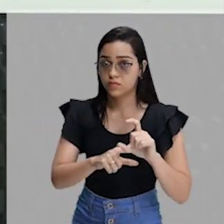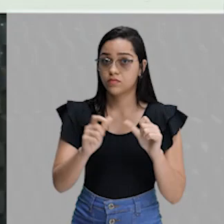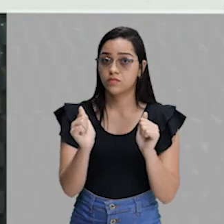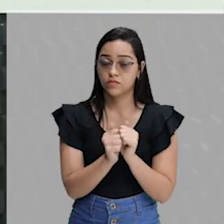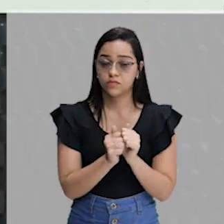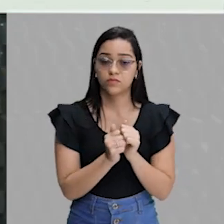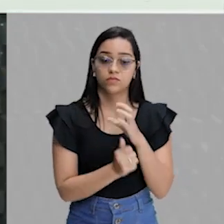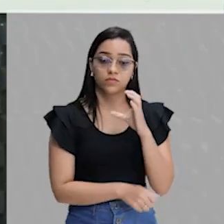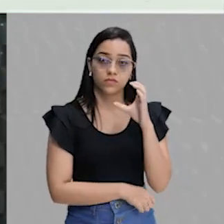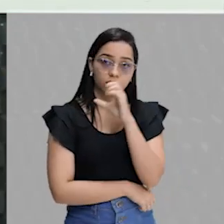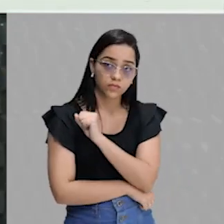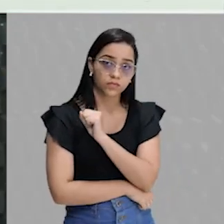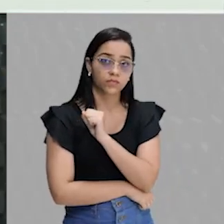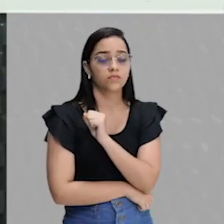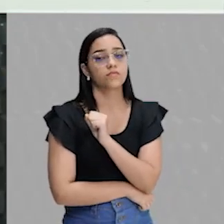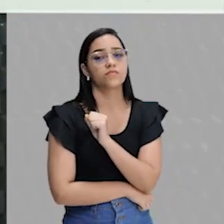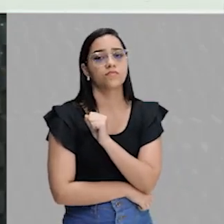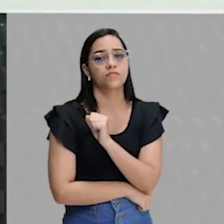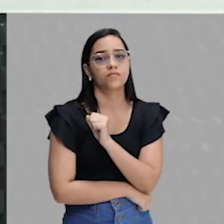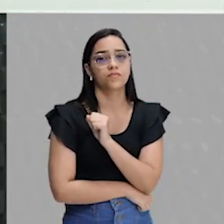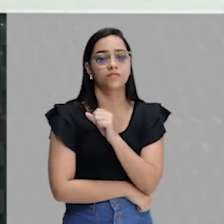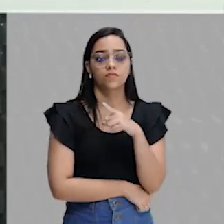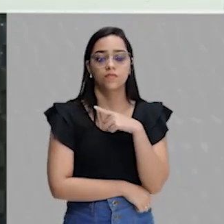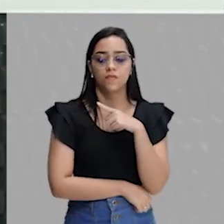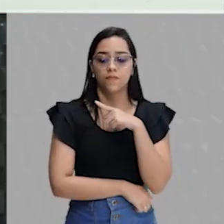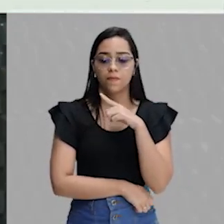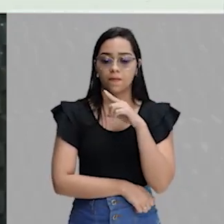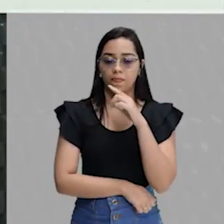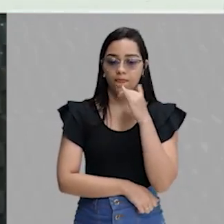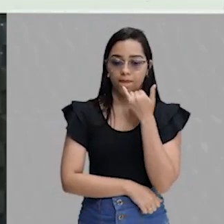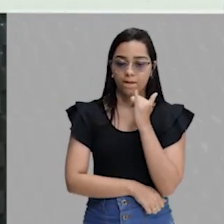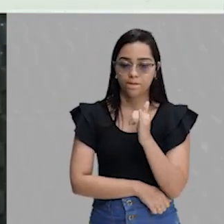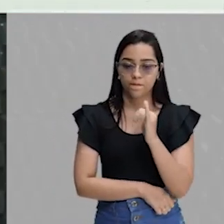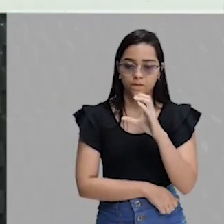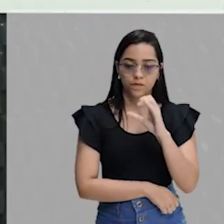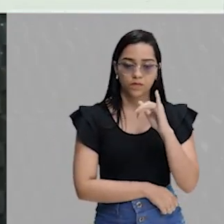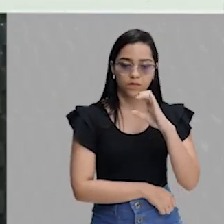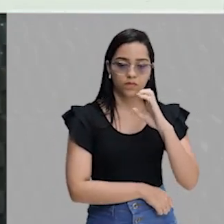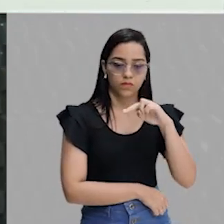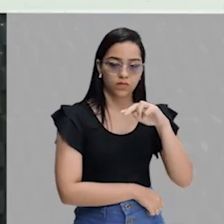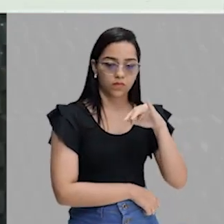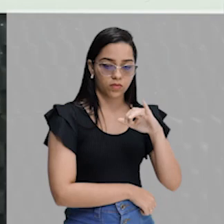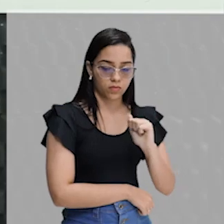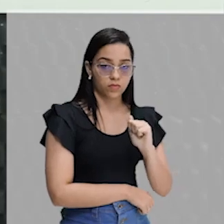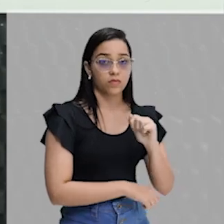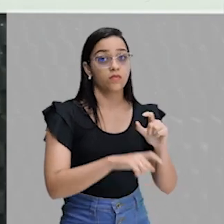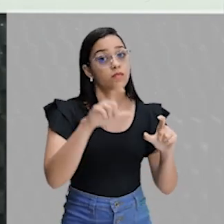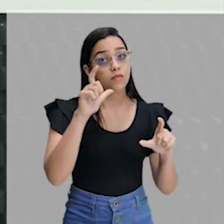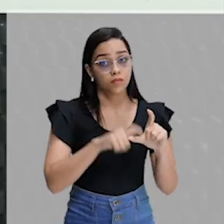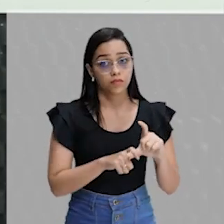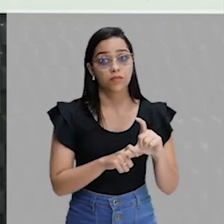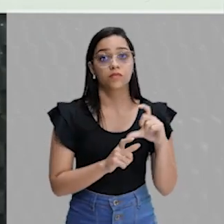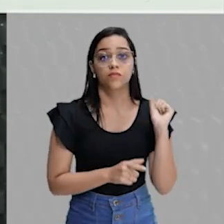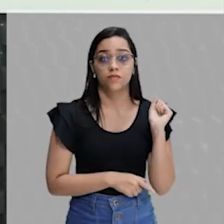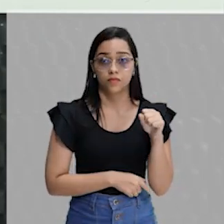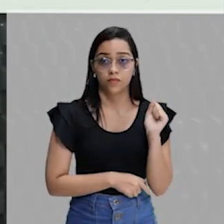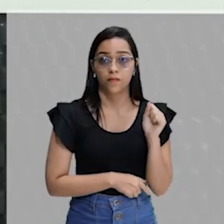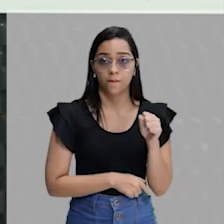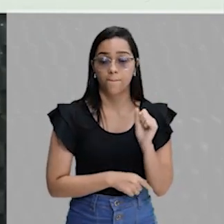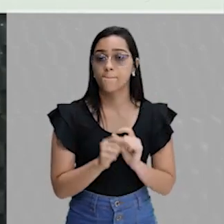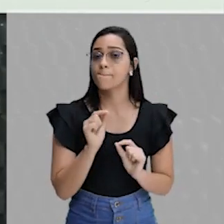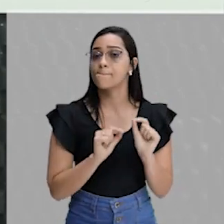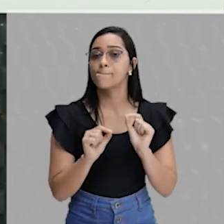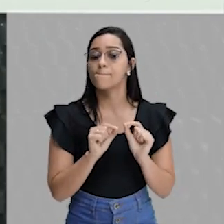a velocidade, certo? A energia cinética, ele depende